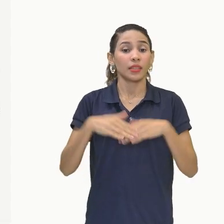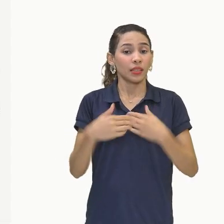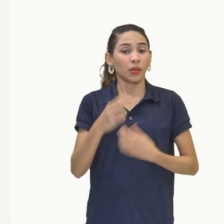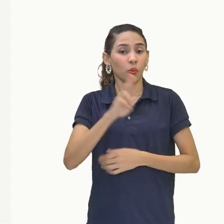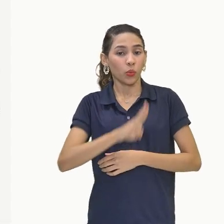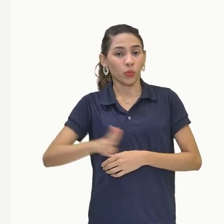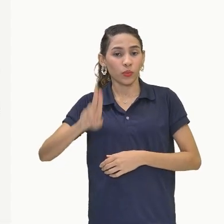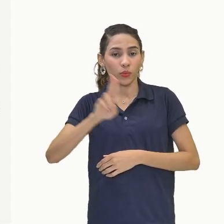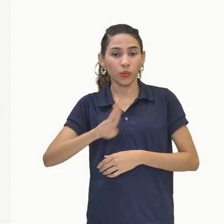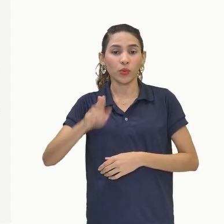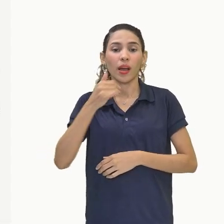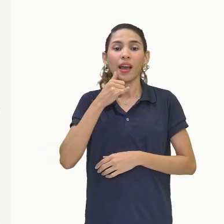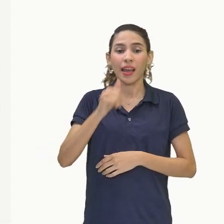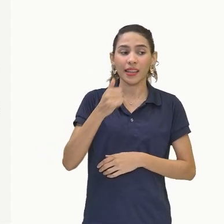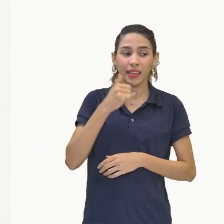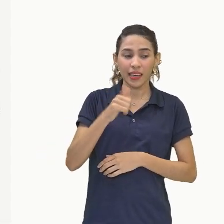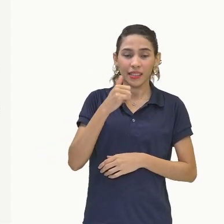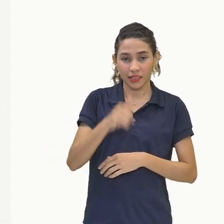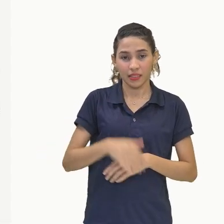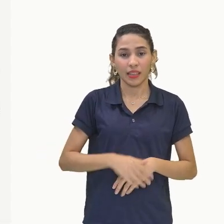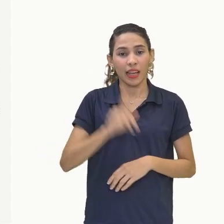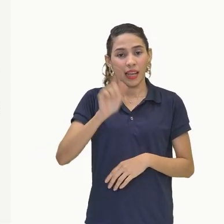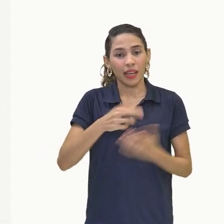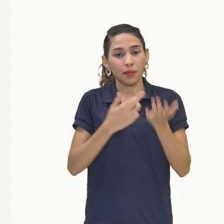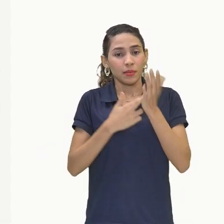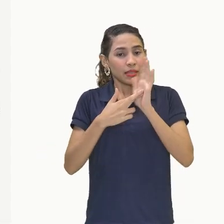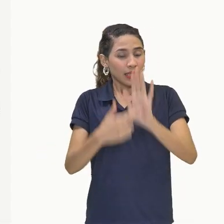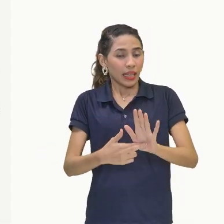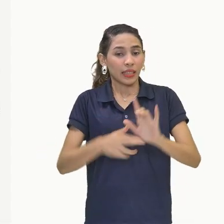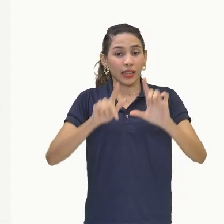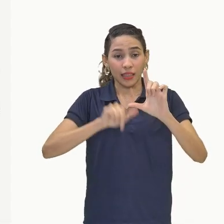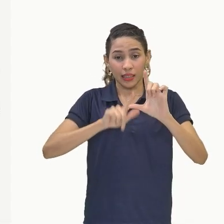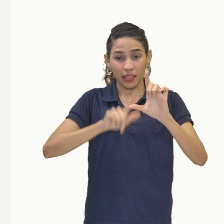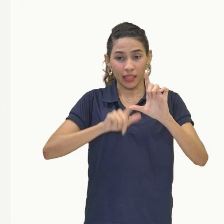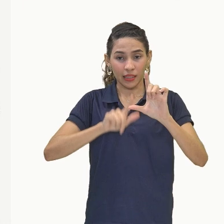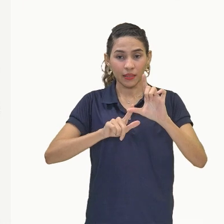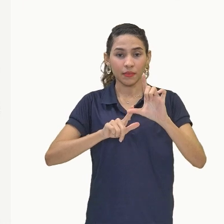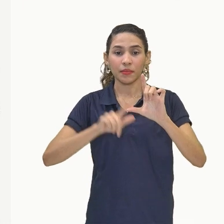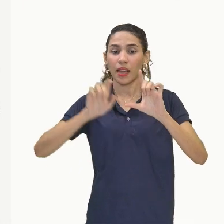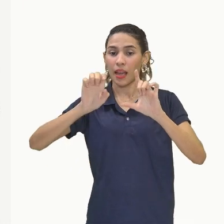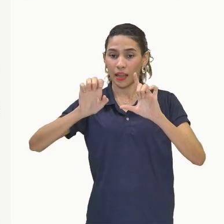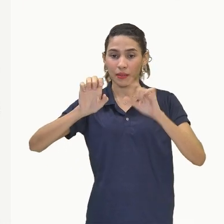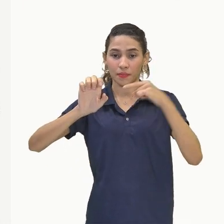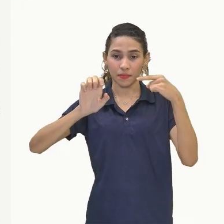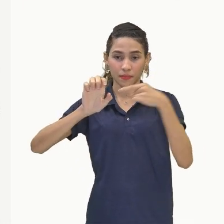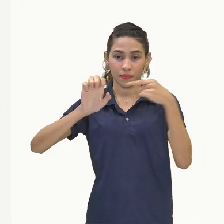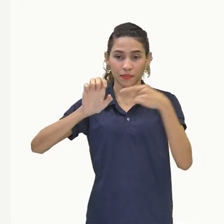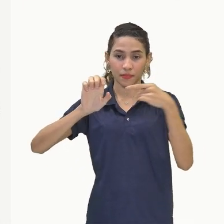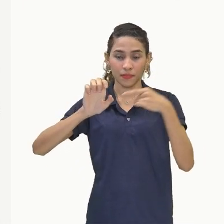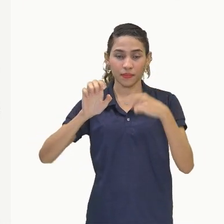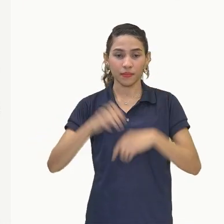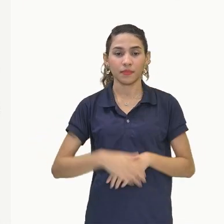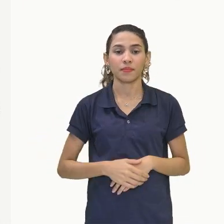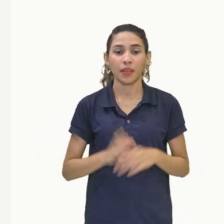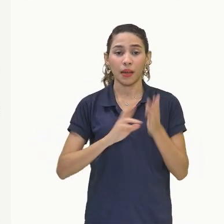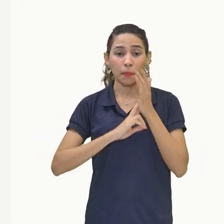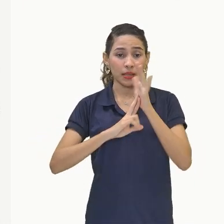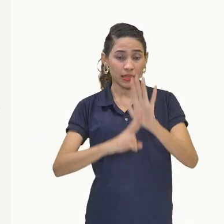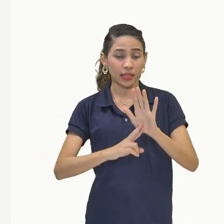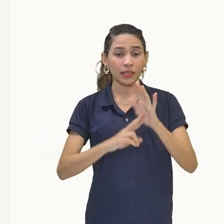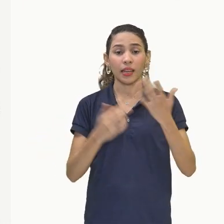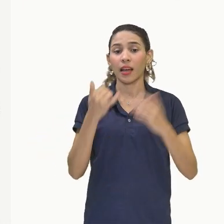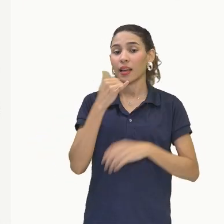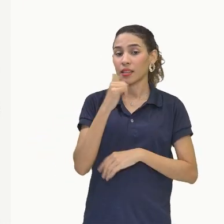de energia elétrica, que é representada pela letra E, ele que representa energia elétrica,